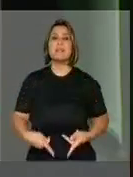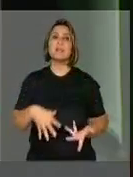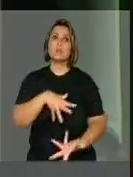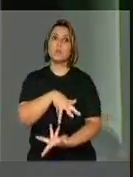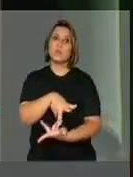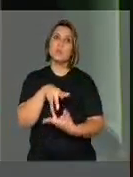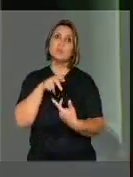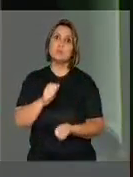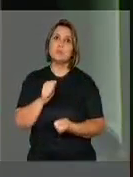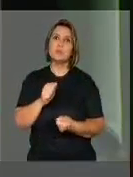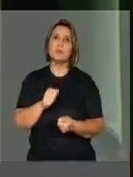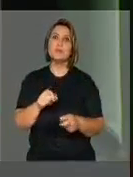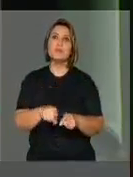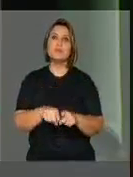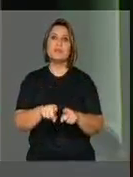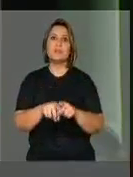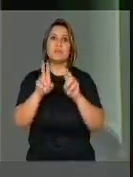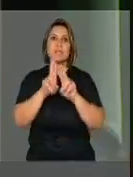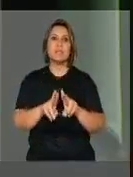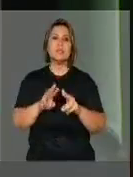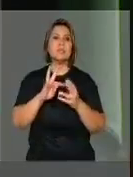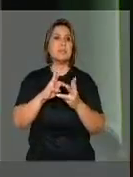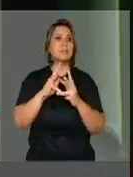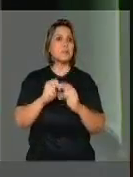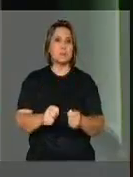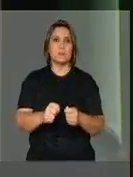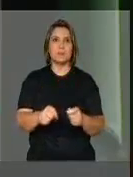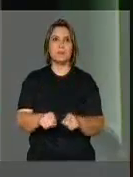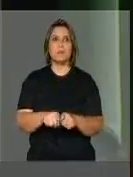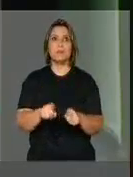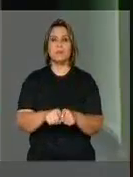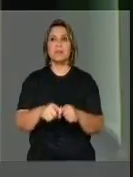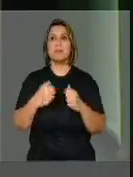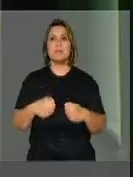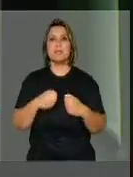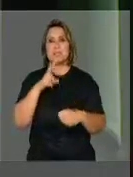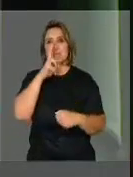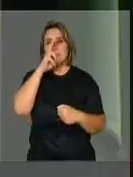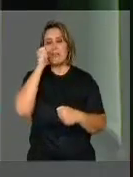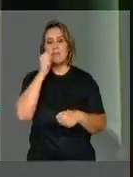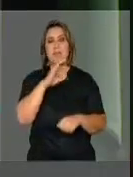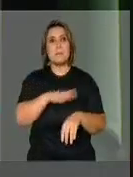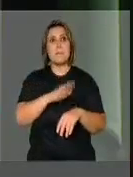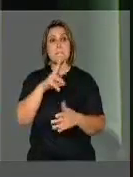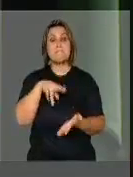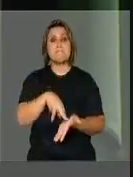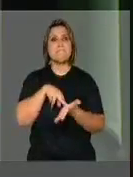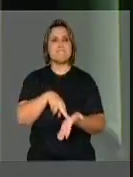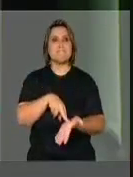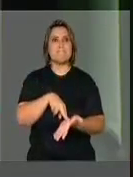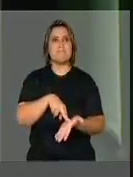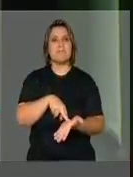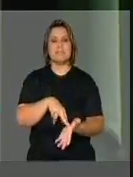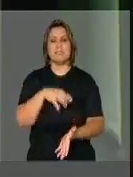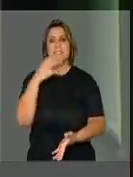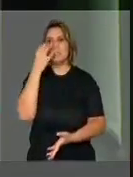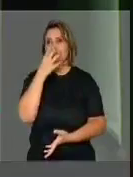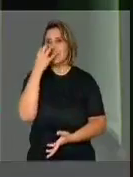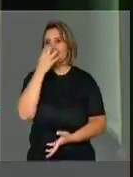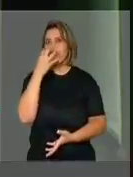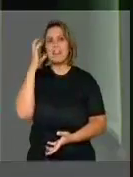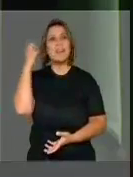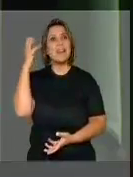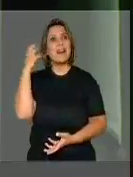é pensar universalmente. Daí a importância do fortalecimento cada vez maior desta rádio, que por